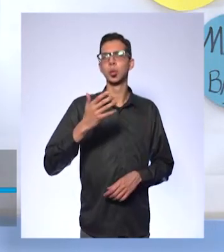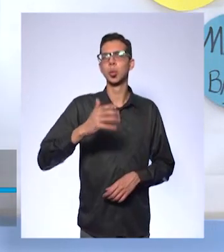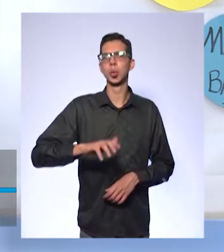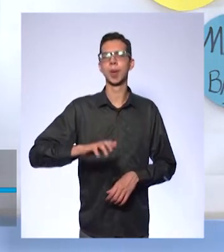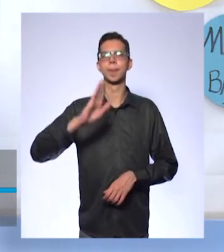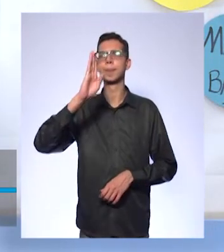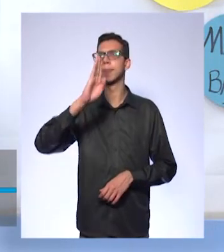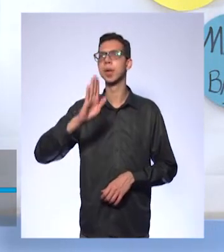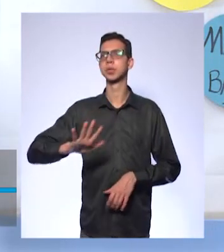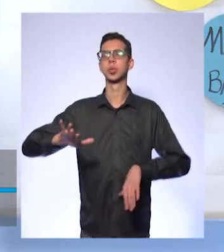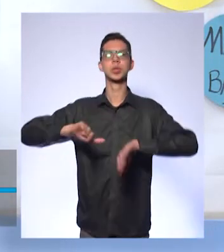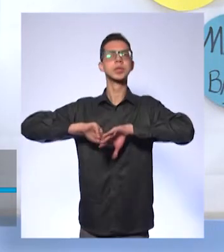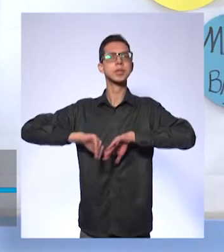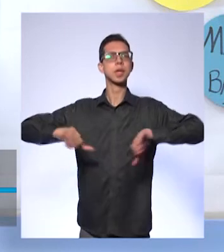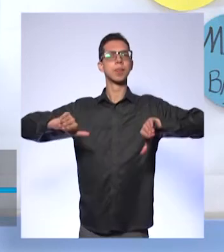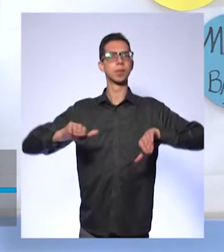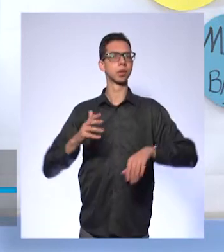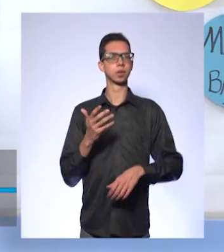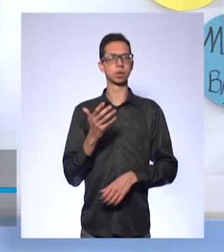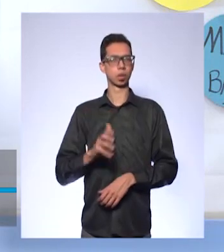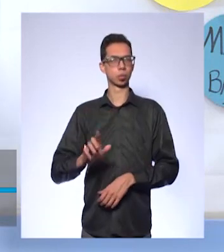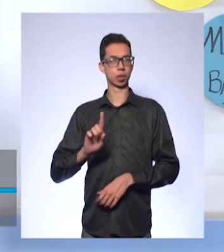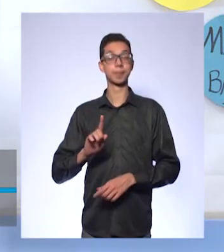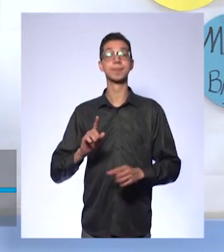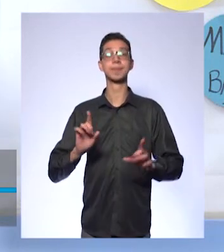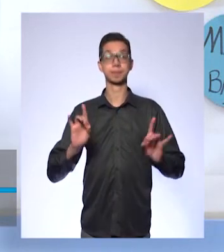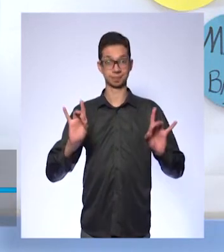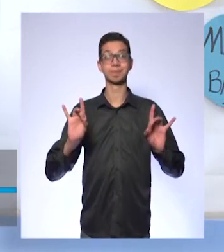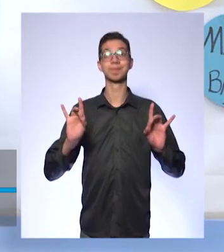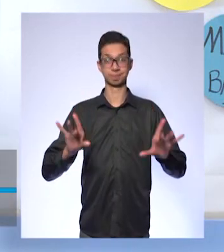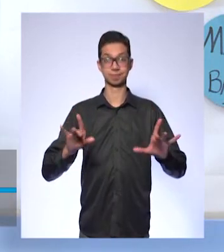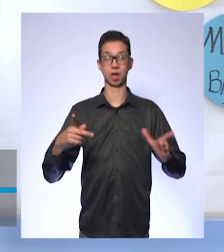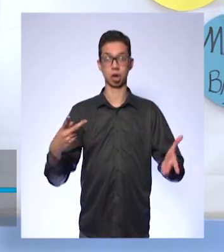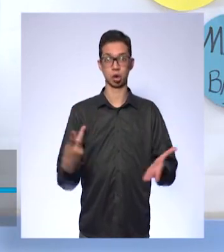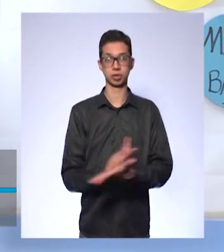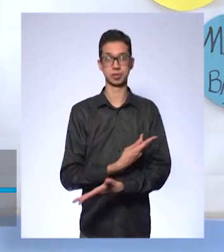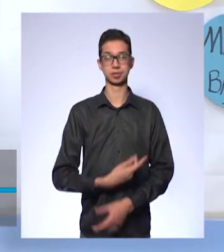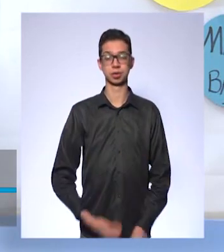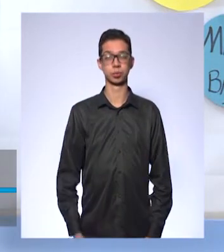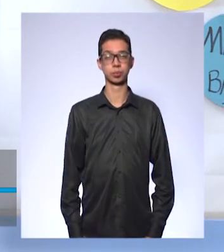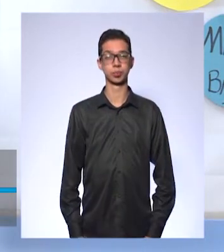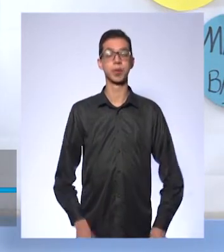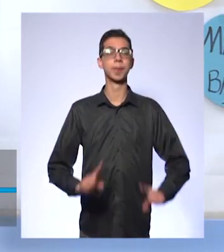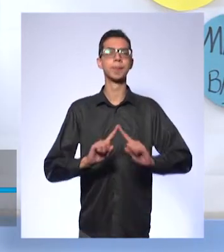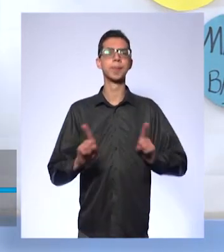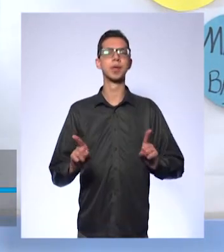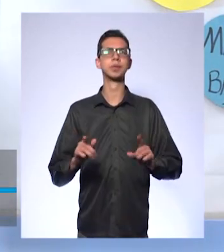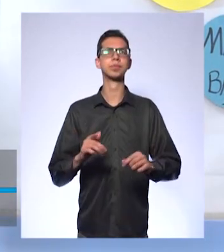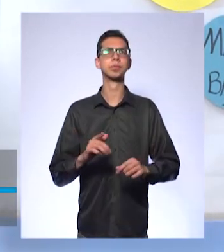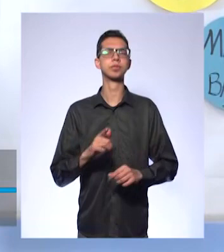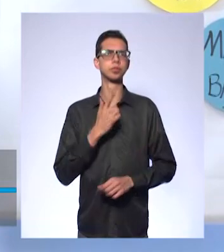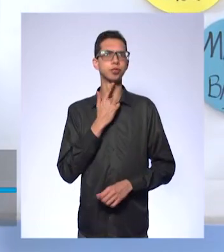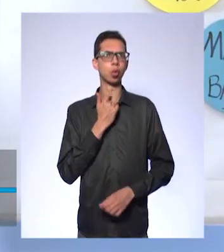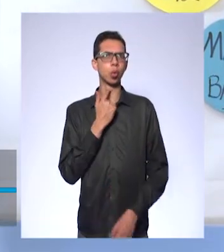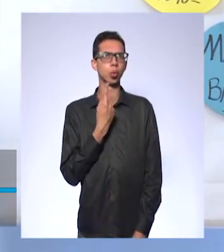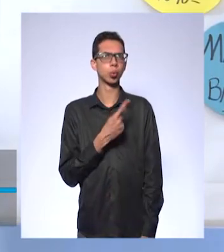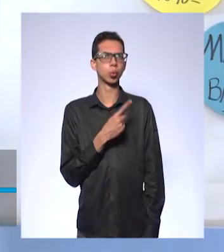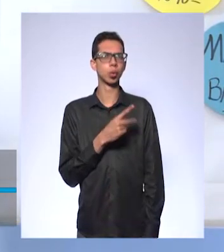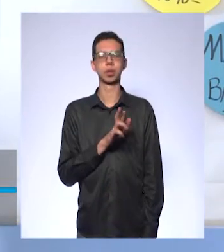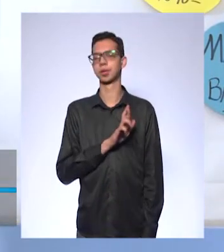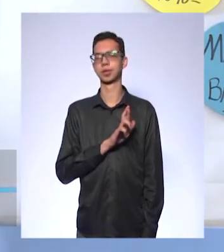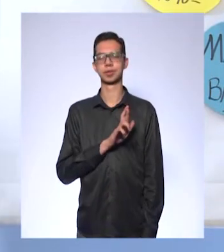era essa a intenção, embora isso aconteceu, mas a princípio não era essa a grande intenção. Vou colocar para